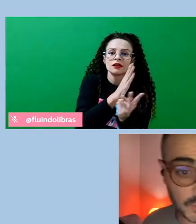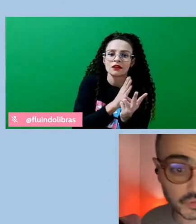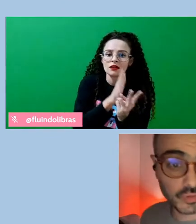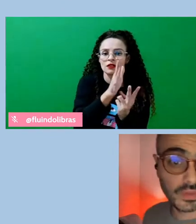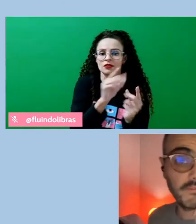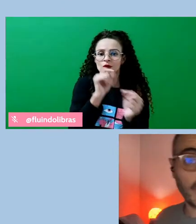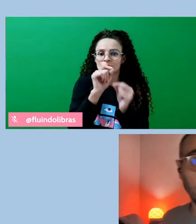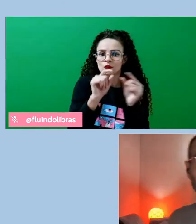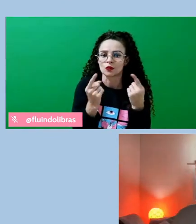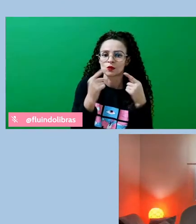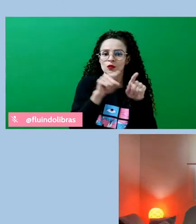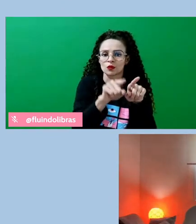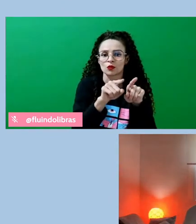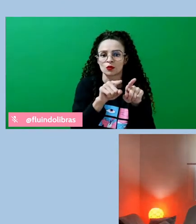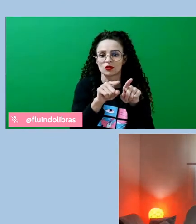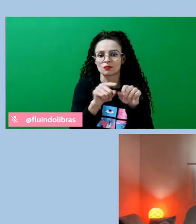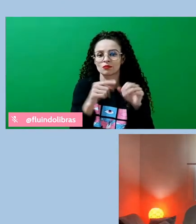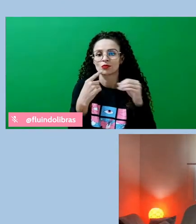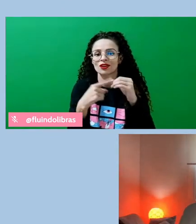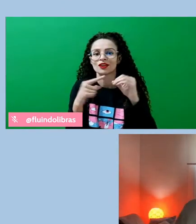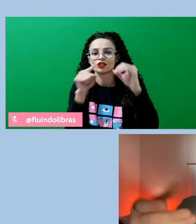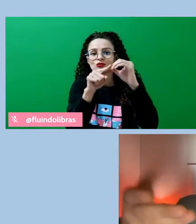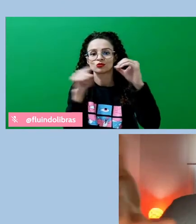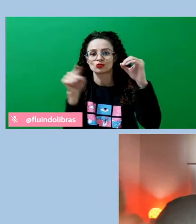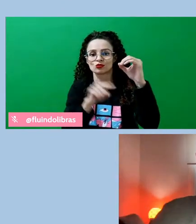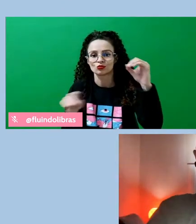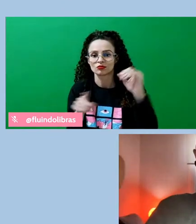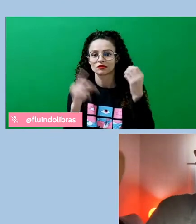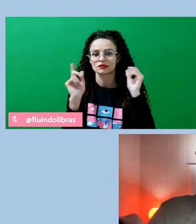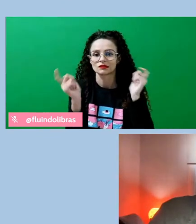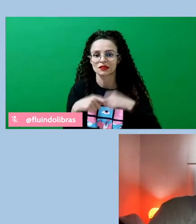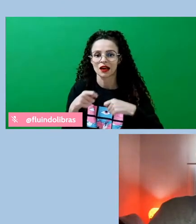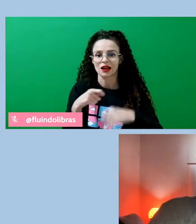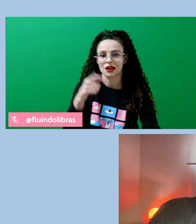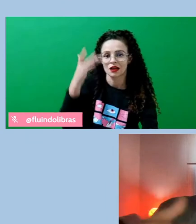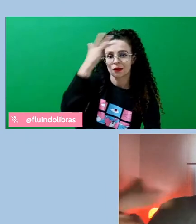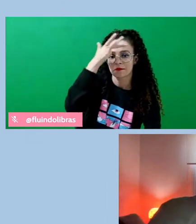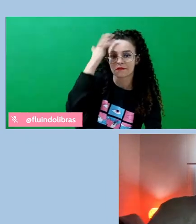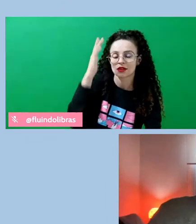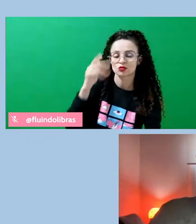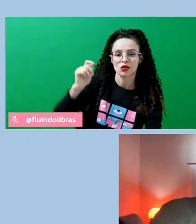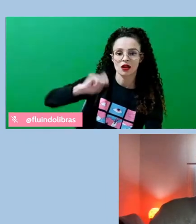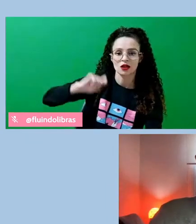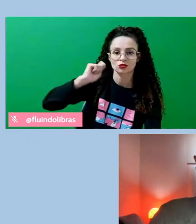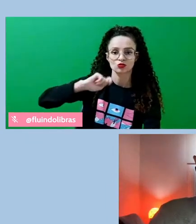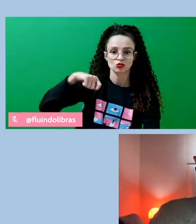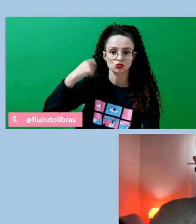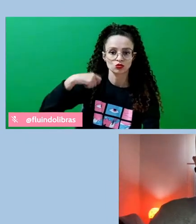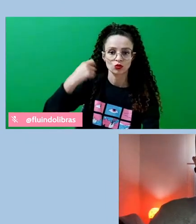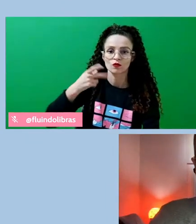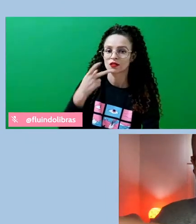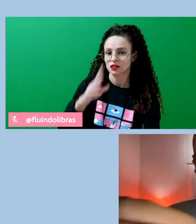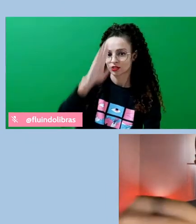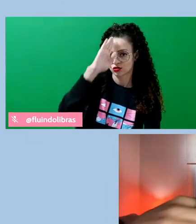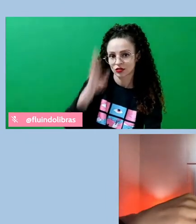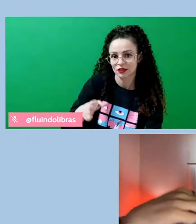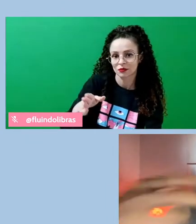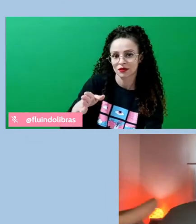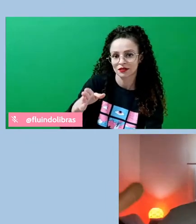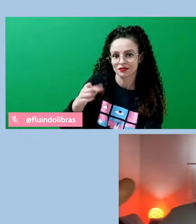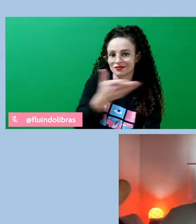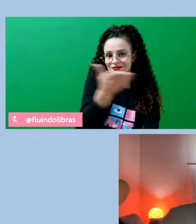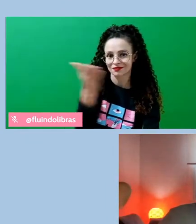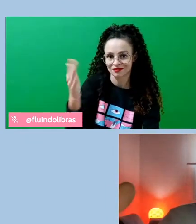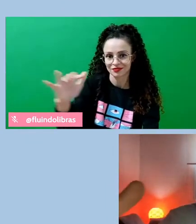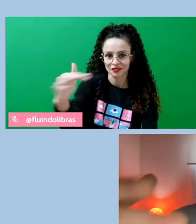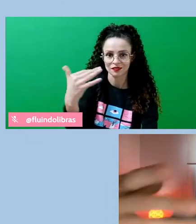Tem isso também, né? O Zoom devolve essa possibilidade do ator falar diretamente, das atrizes falarem diretamente com quem está ouvindo, né? Você